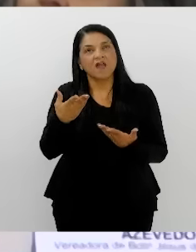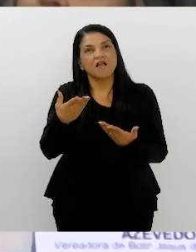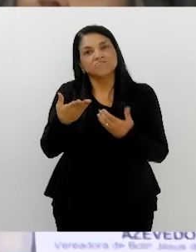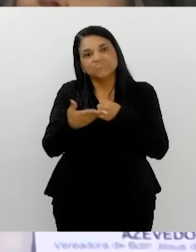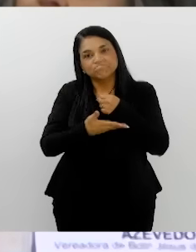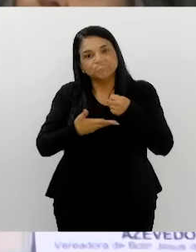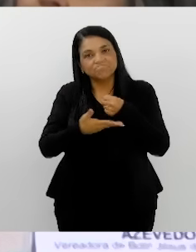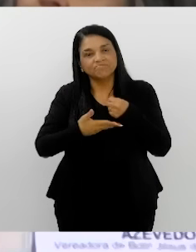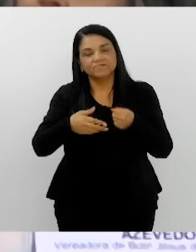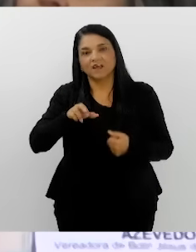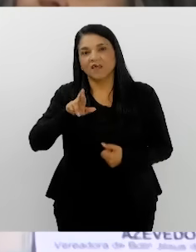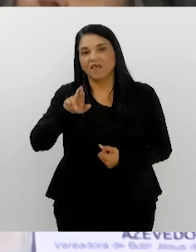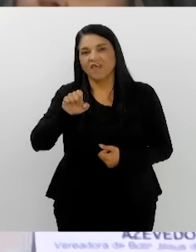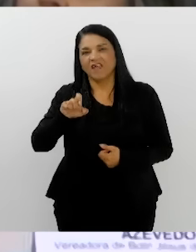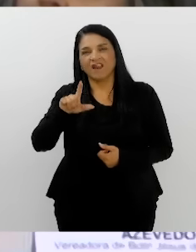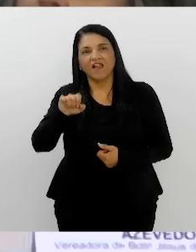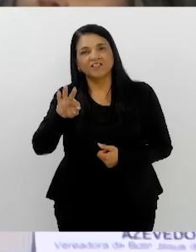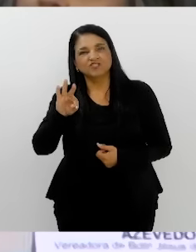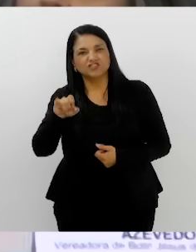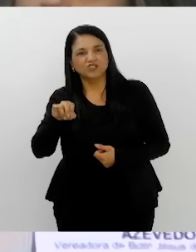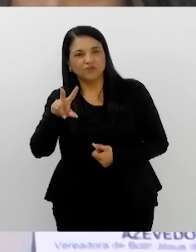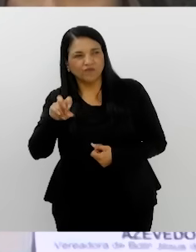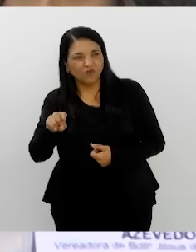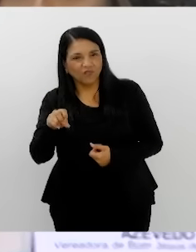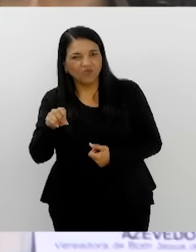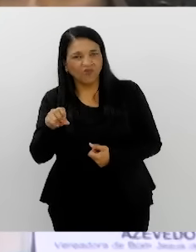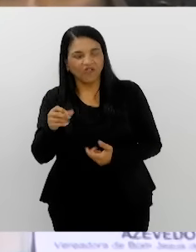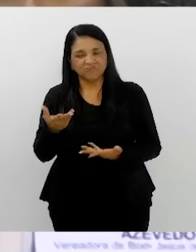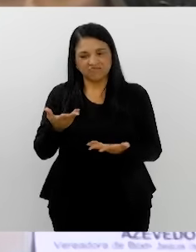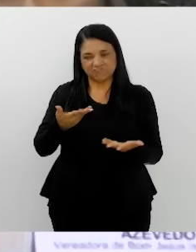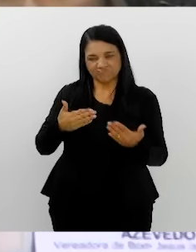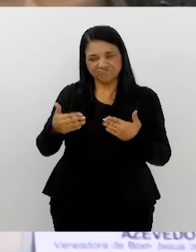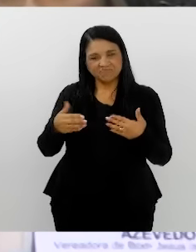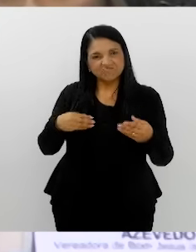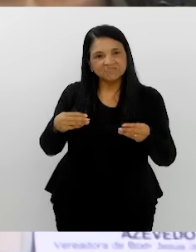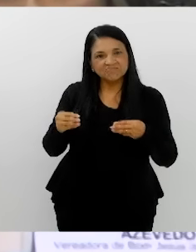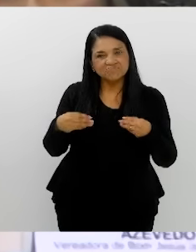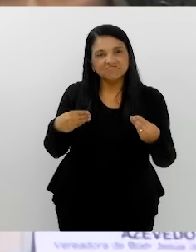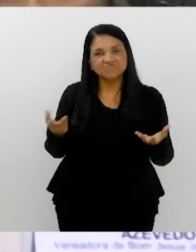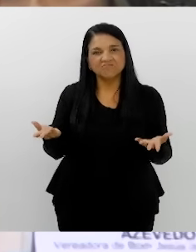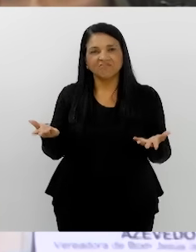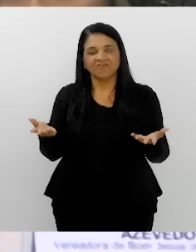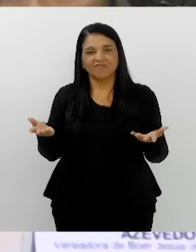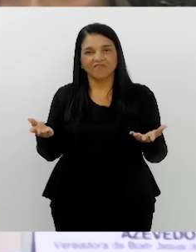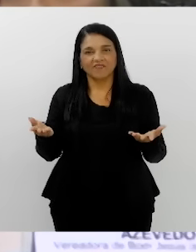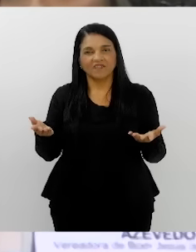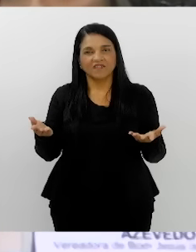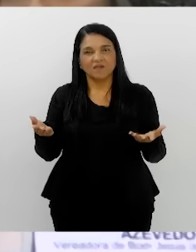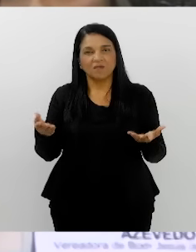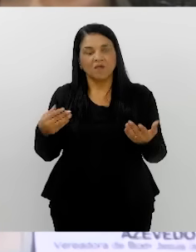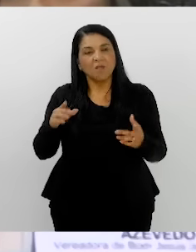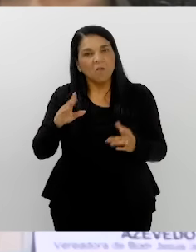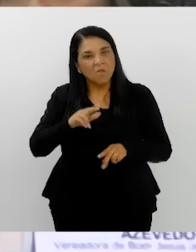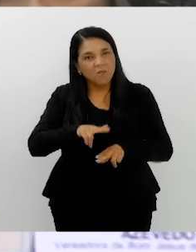tudo passa a ser relativo, por uma justificativa da modernidade.